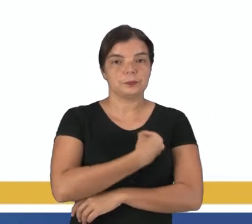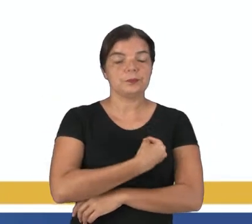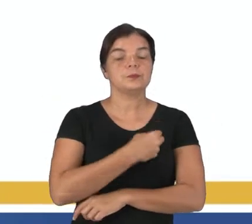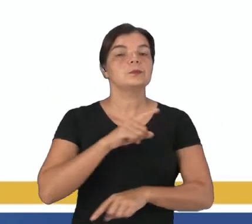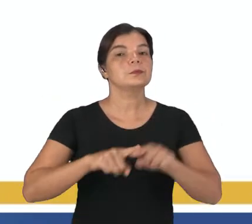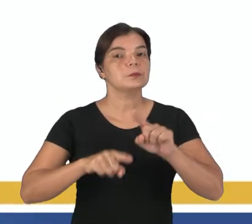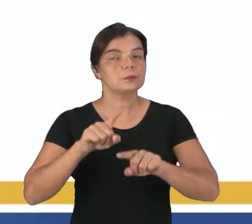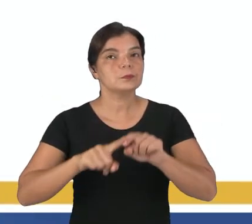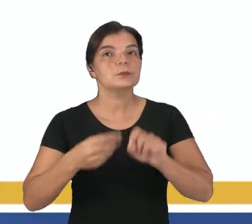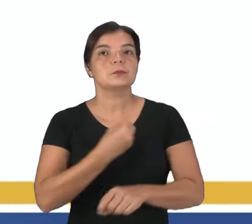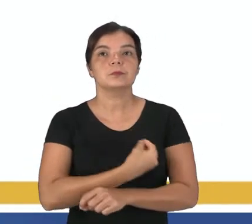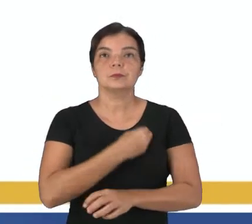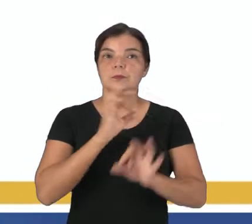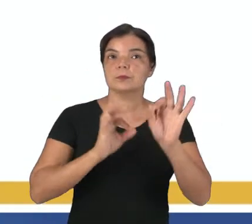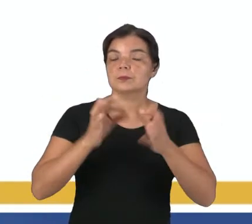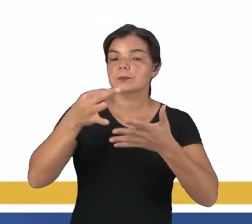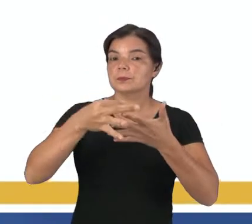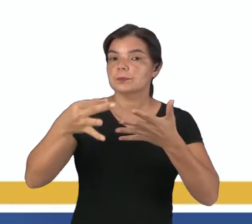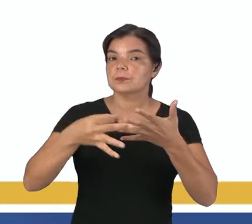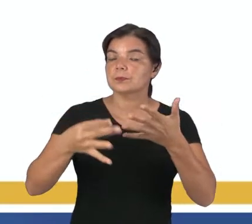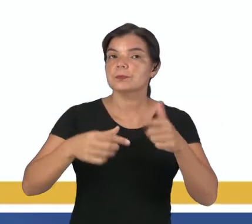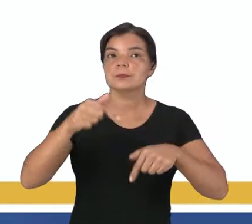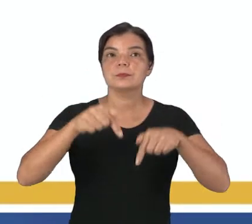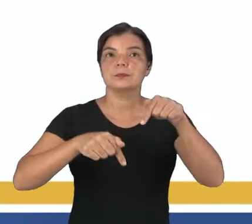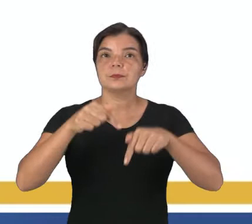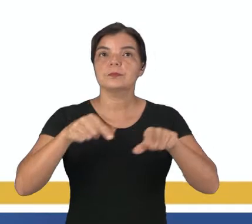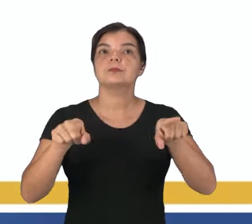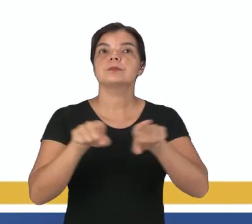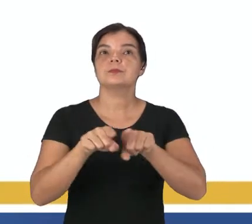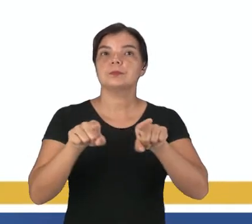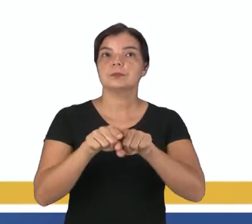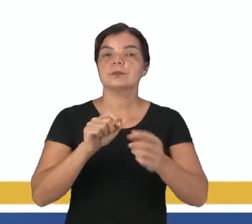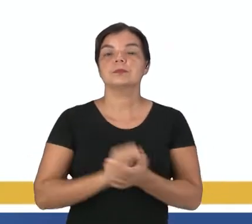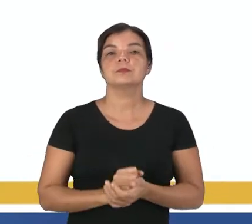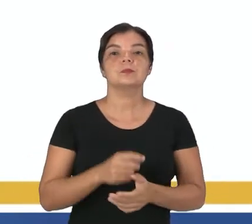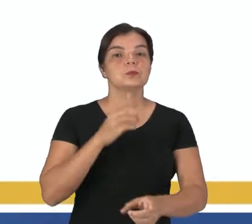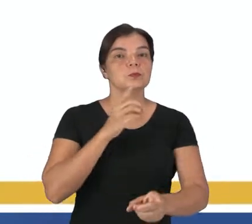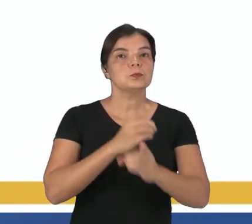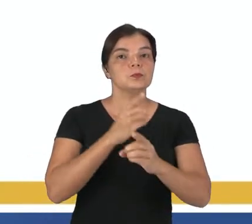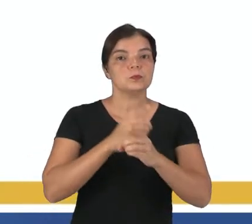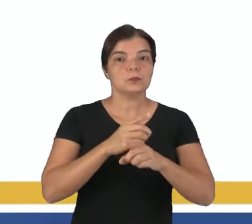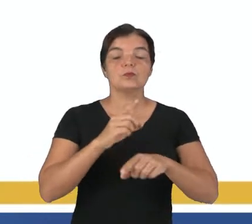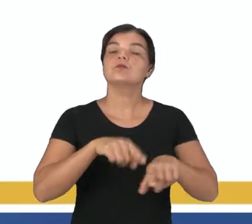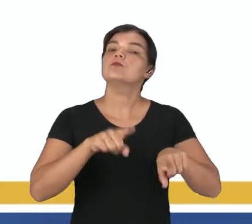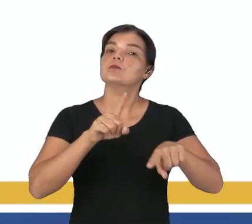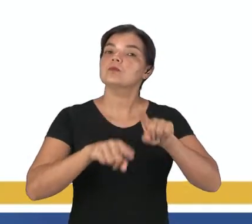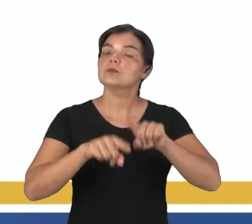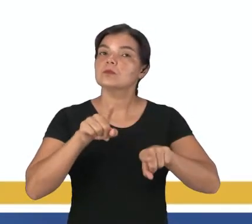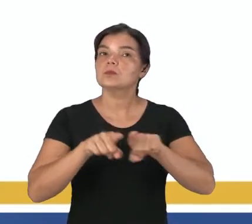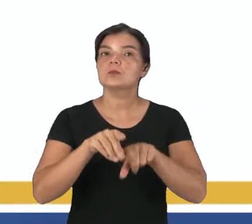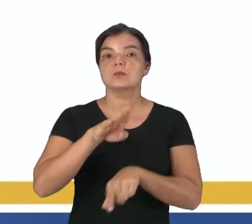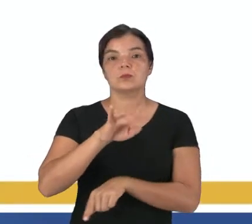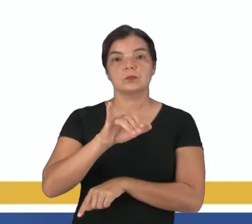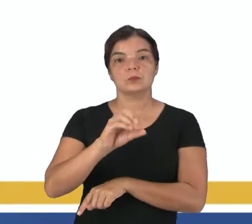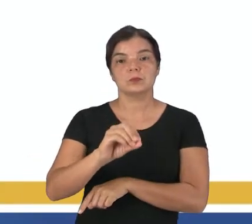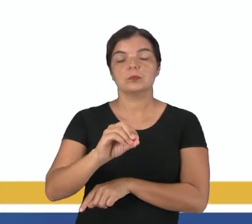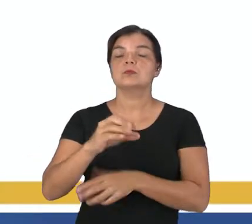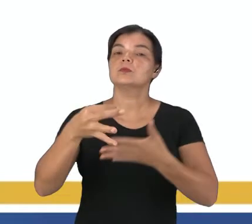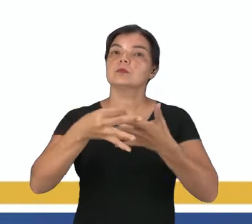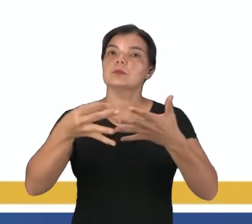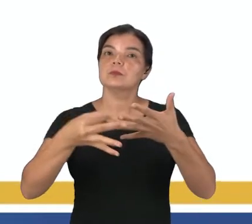nessa matéria viva Ela é formada por elementos químicos que se encontram na matéria e são denominados